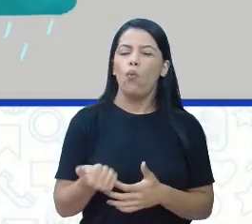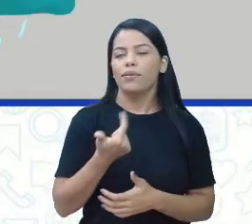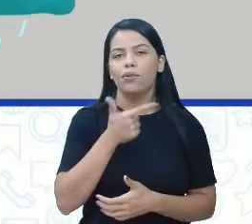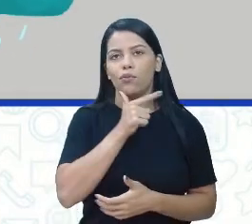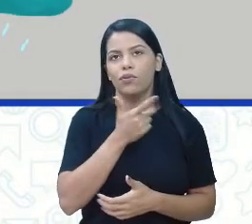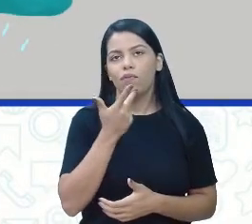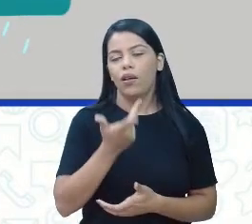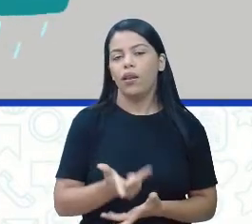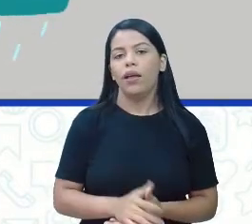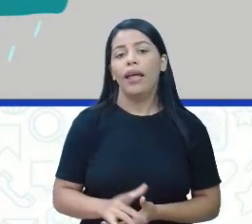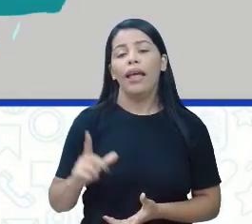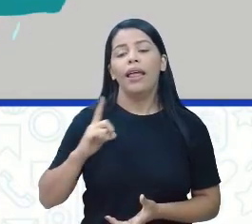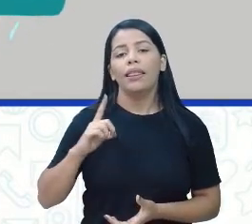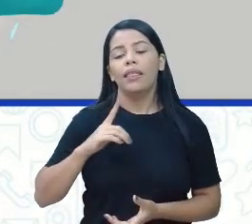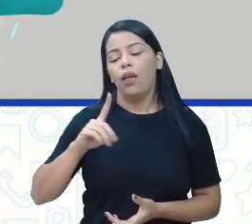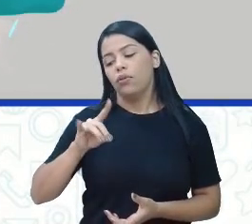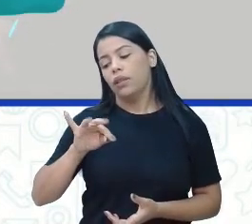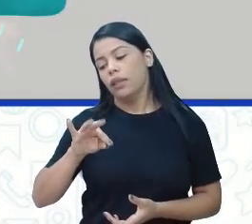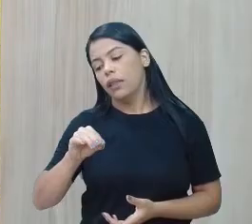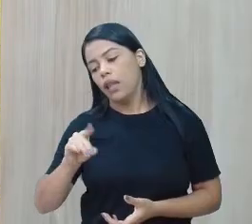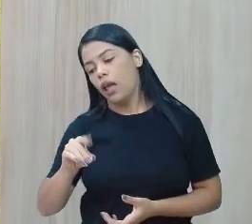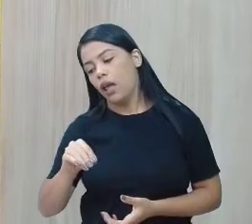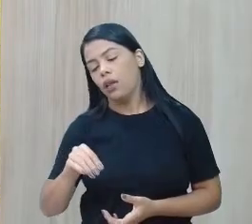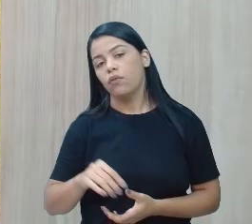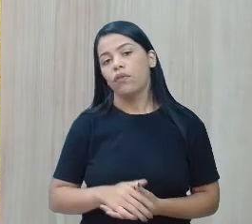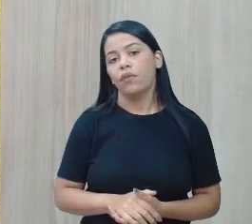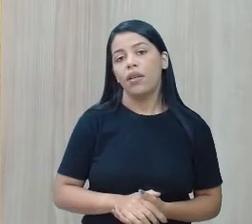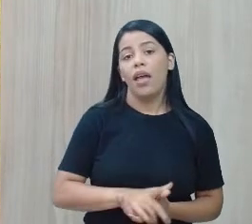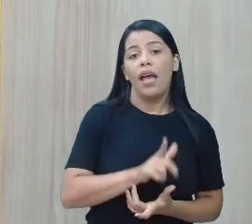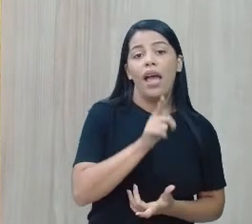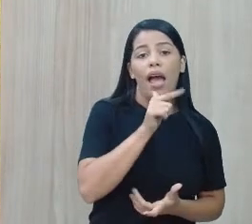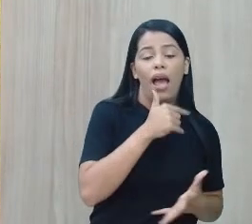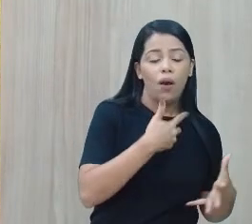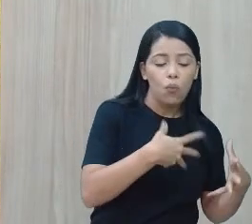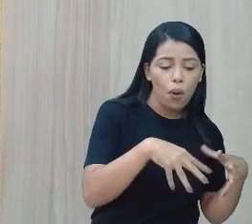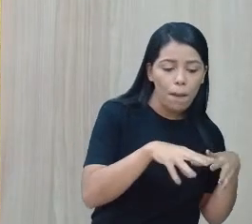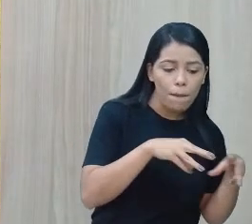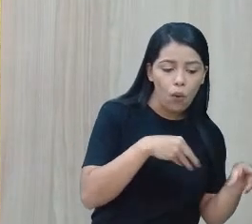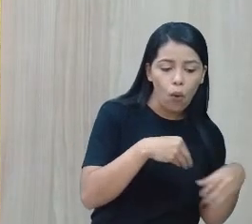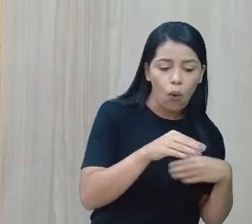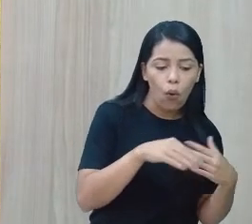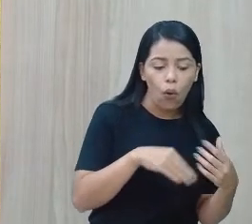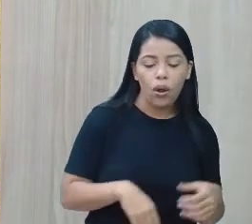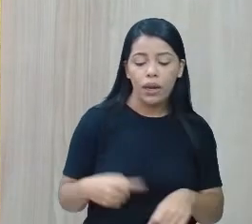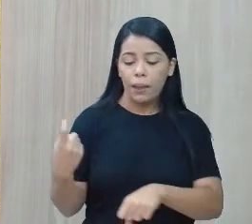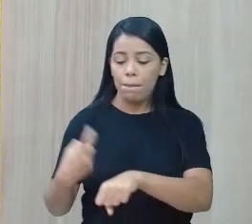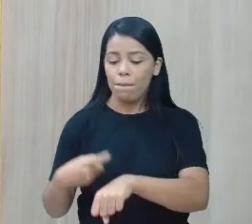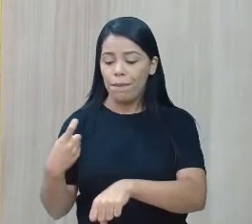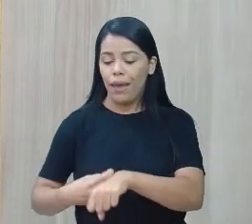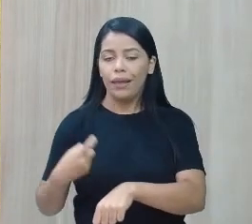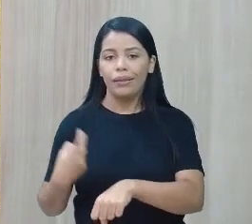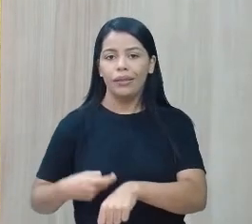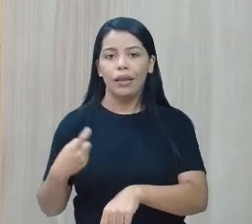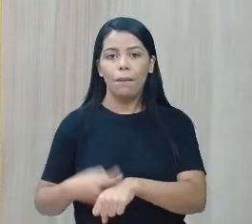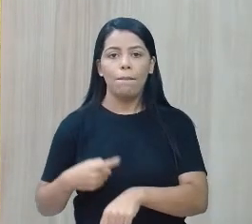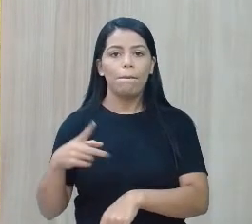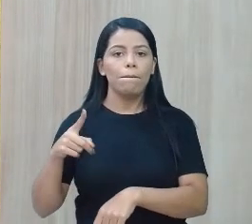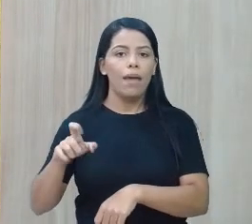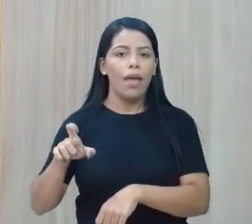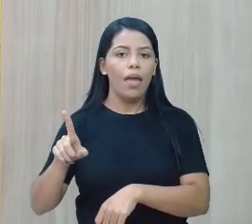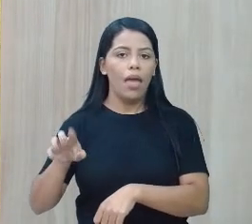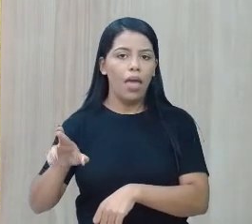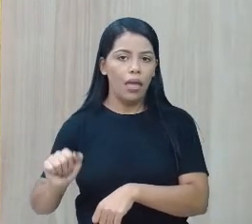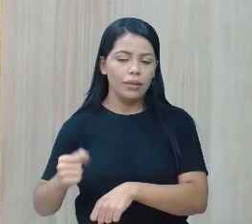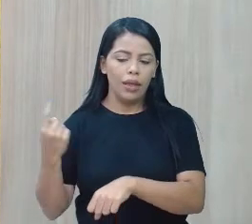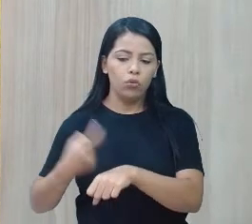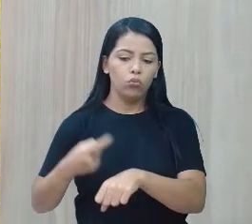tem um ditadozinho popular que diz assim, água mole em pedra dura, tanto bate até que fura. Não é? Então, Justamente. é